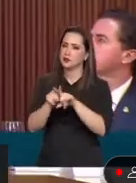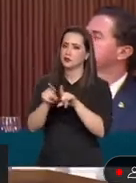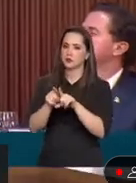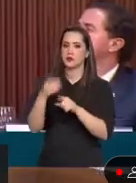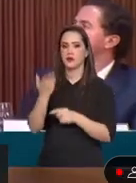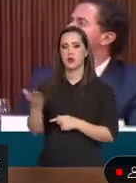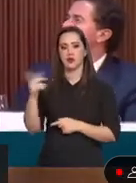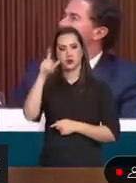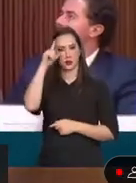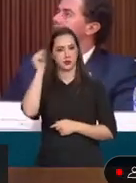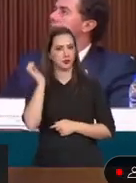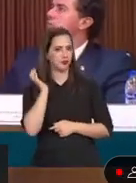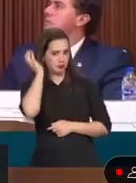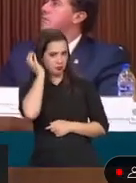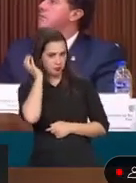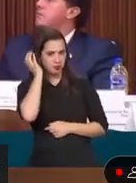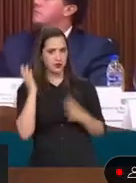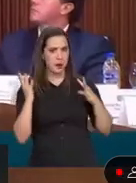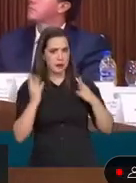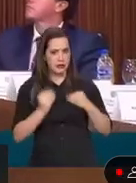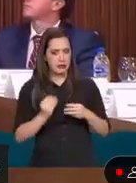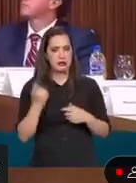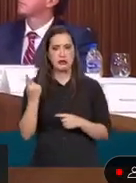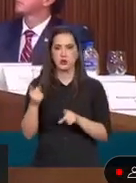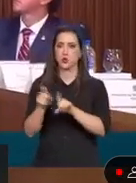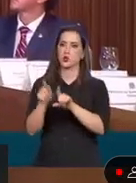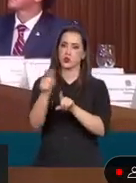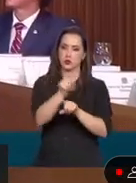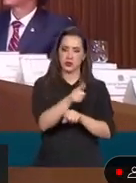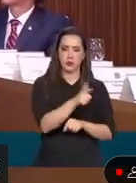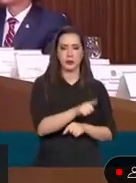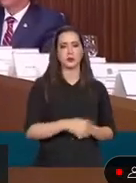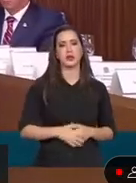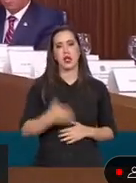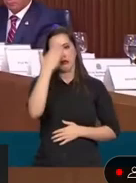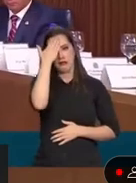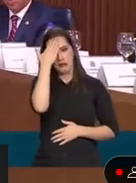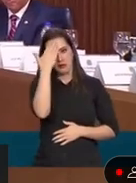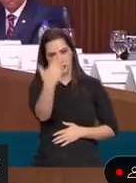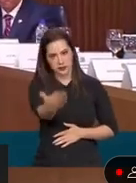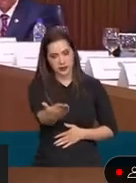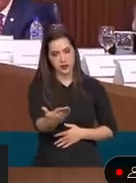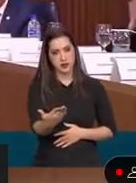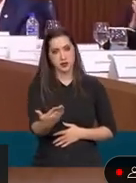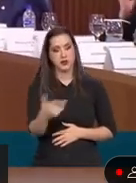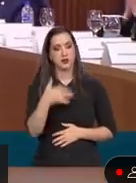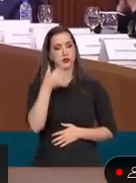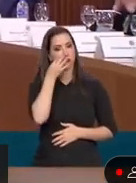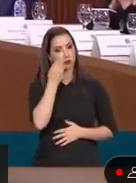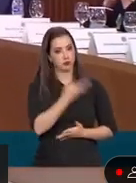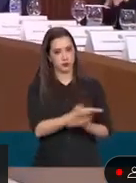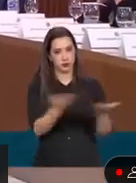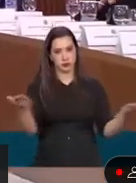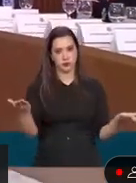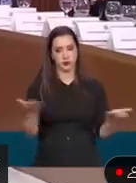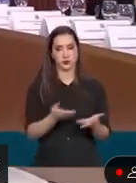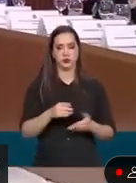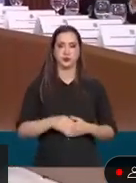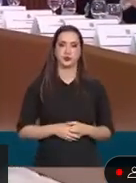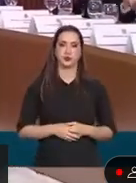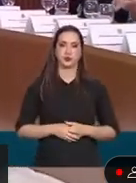nossa presidenta Rosa Weber e ao nosso ministro da Suprema Corte. Muito obrigado pela presença de vocês.